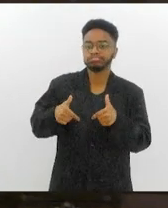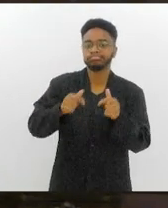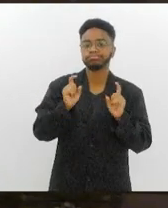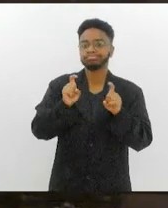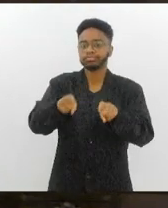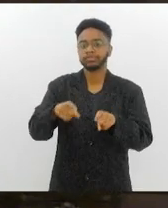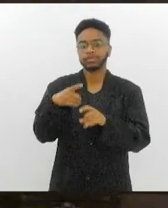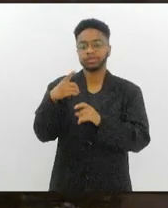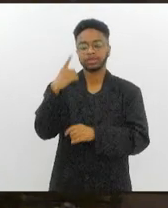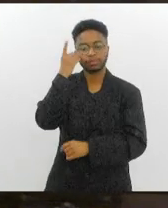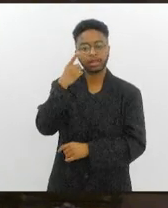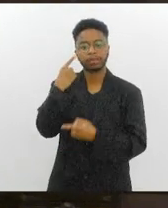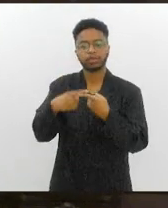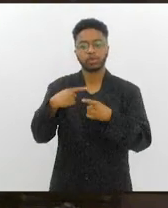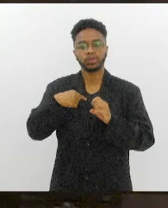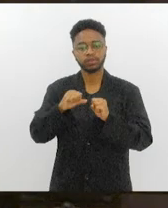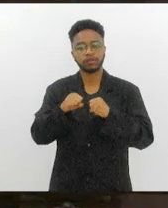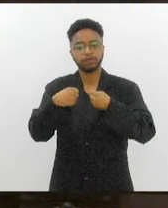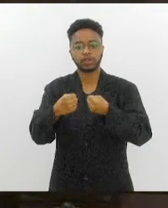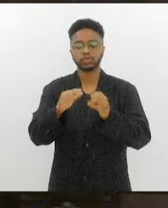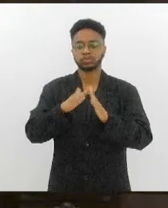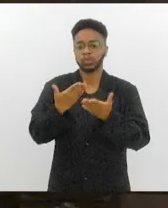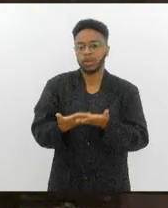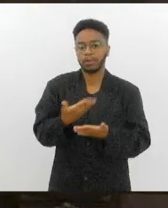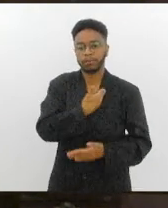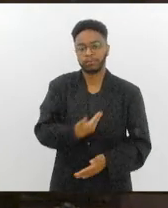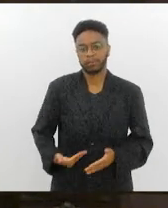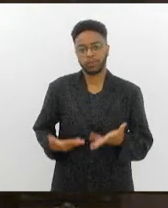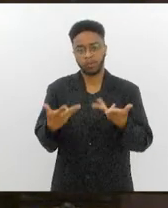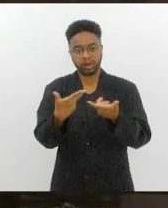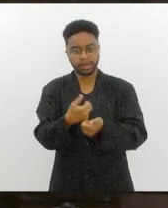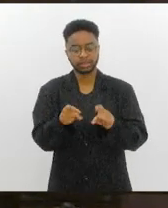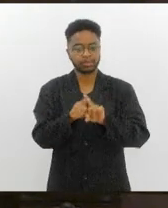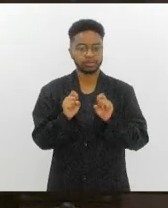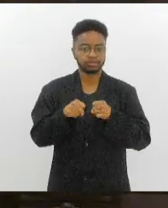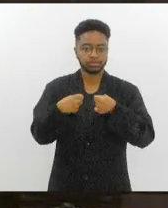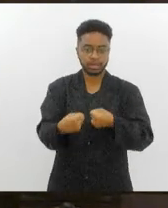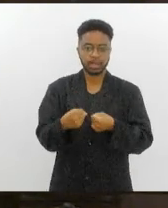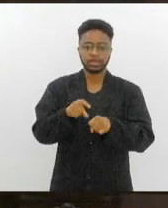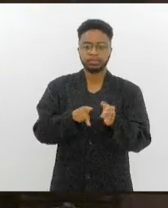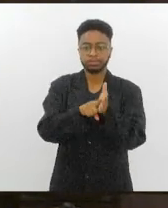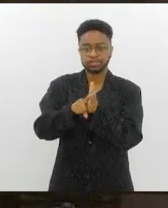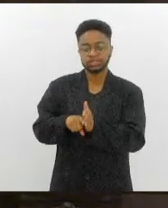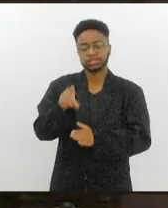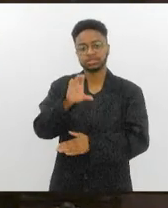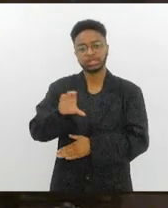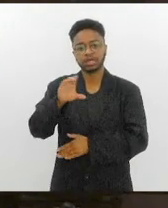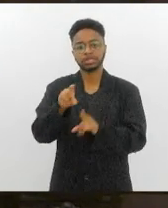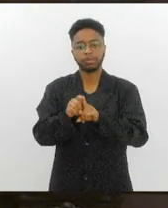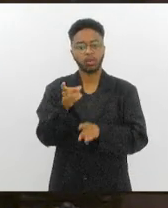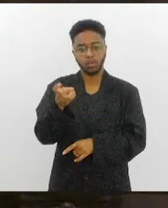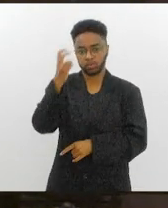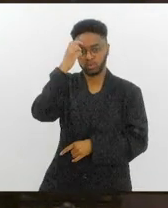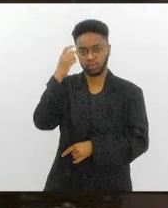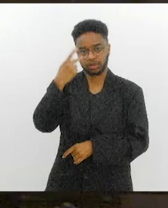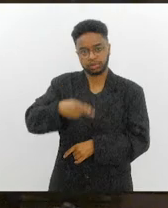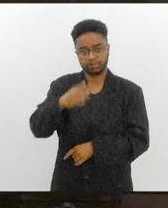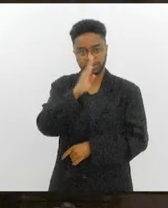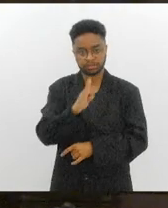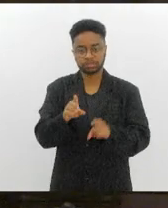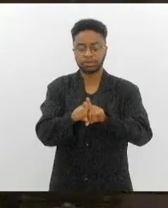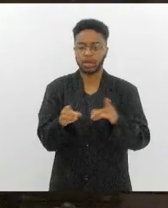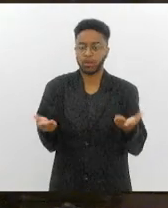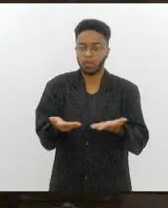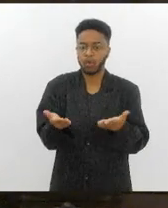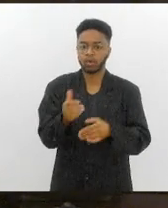ensino público de qualidade, defender a ciência, a pesquisa e a cultura no nosso país e agora no nosso estado. Então,